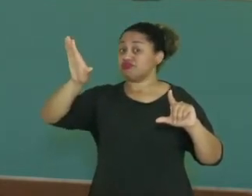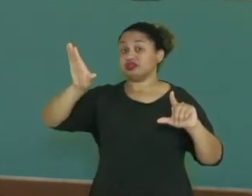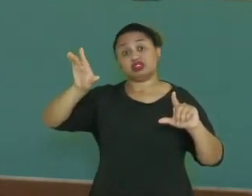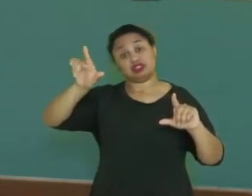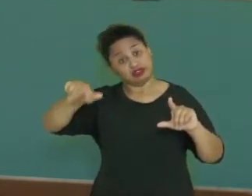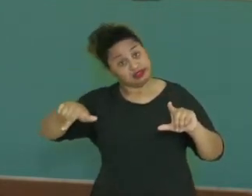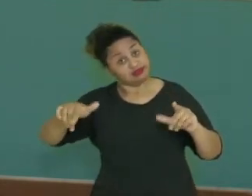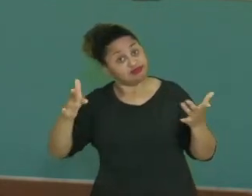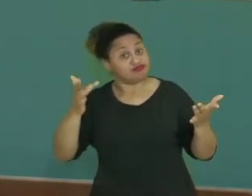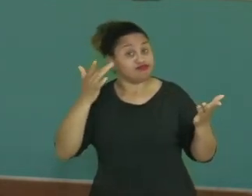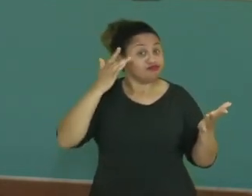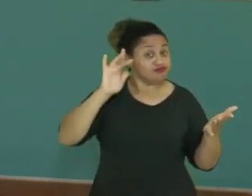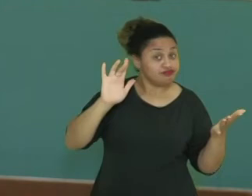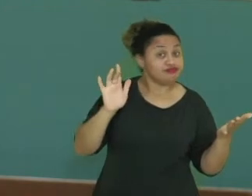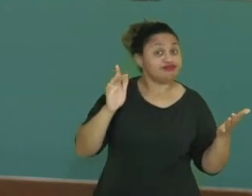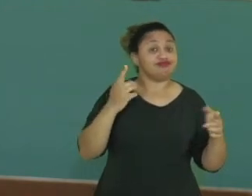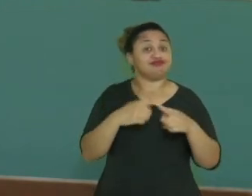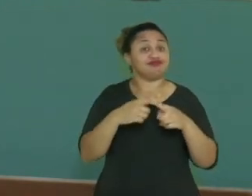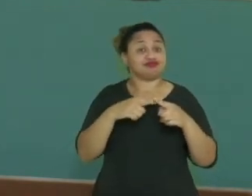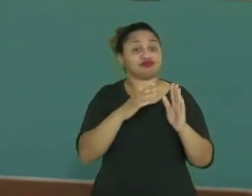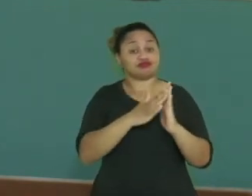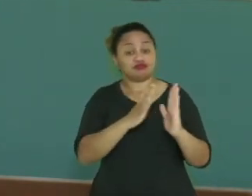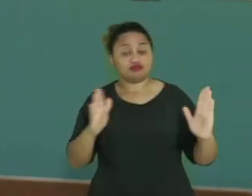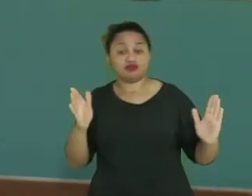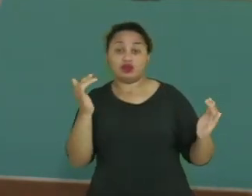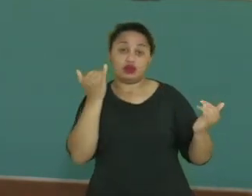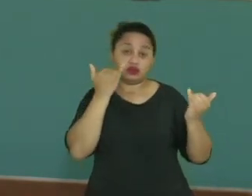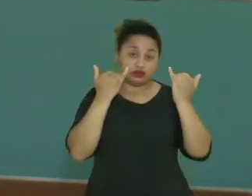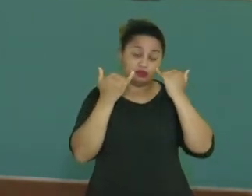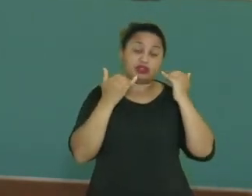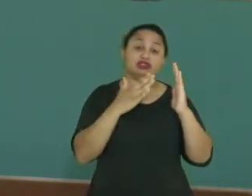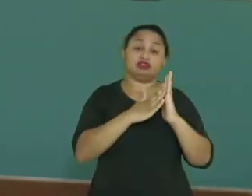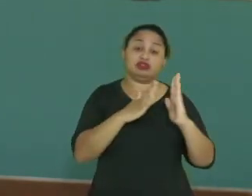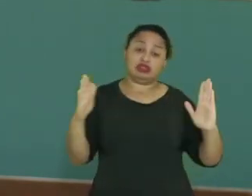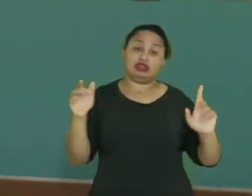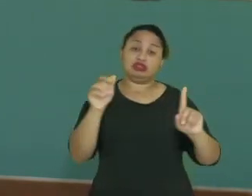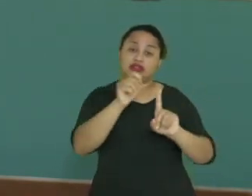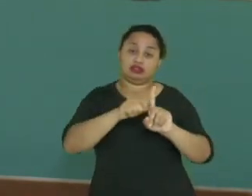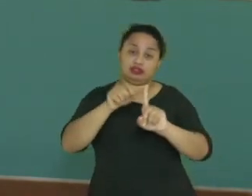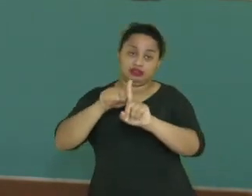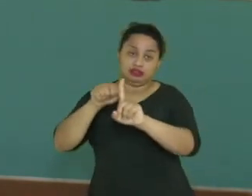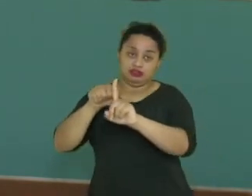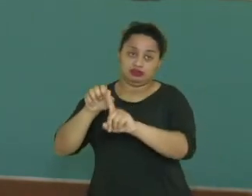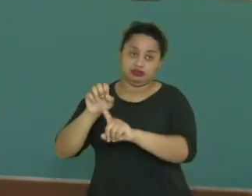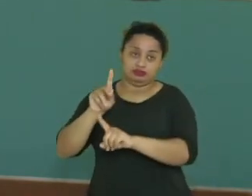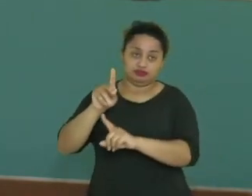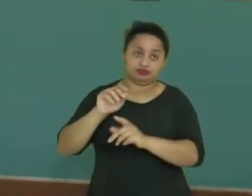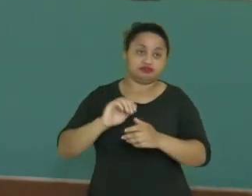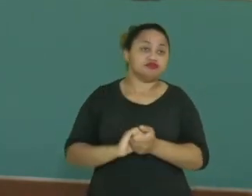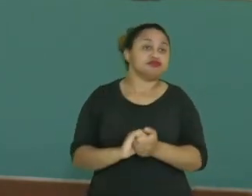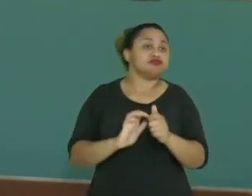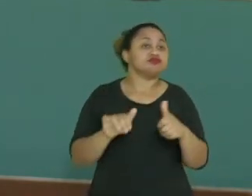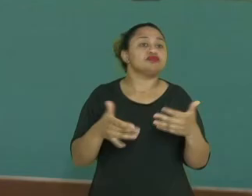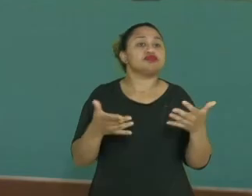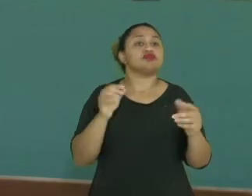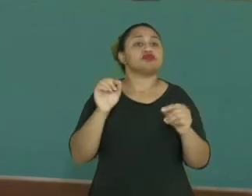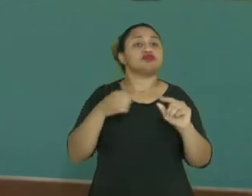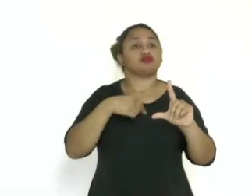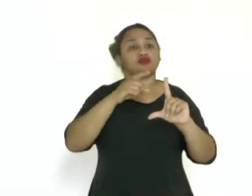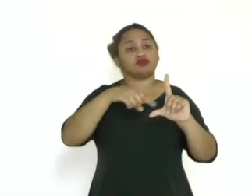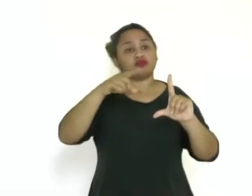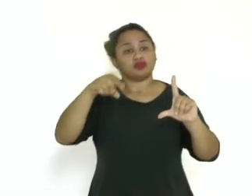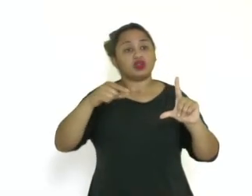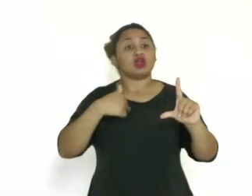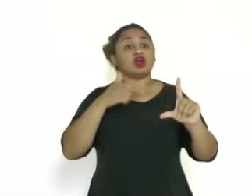cair de novo aí, não sabemos, né? Porque a gente só tem as informações desses dados aí, bom? Beleza? Então, ó, no gráfico